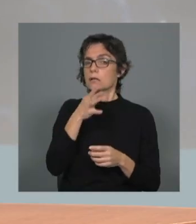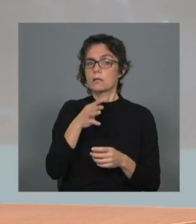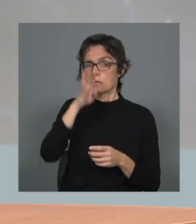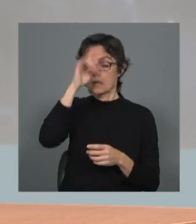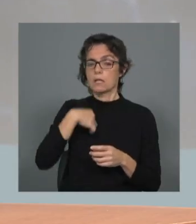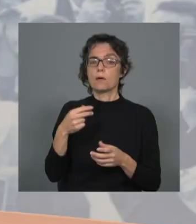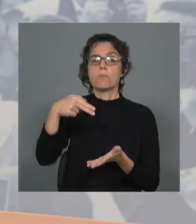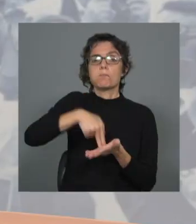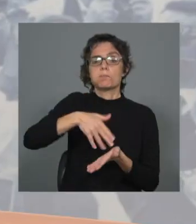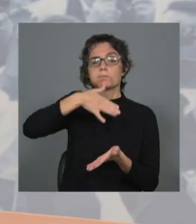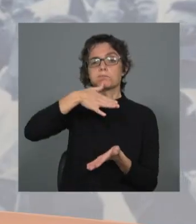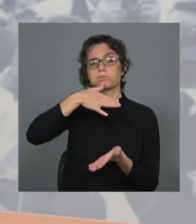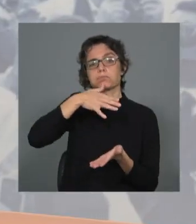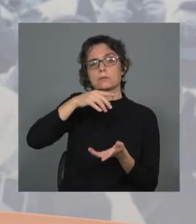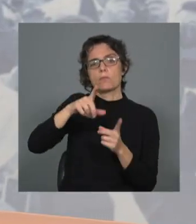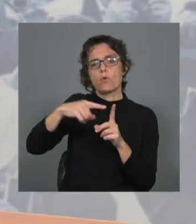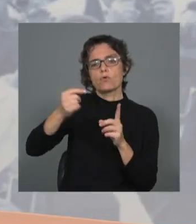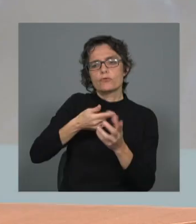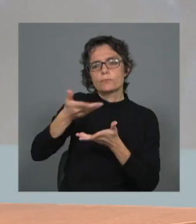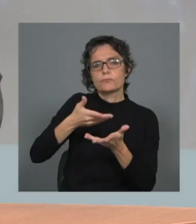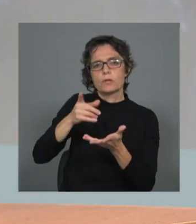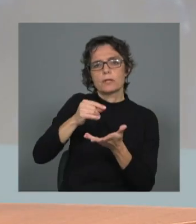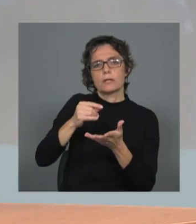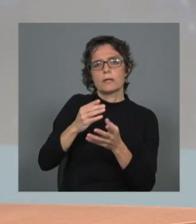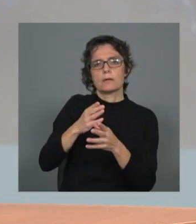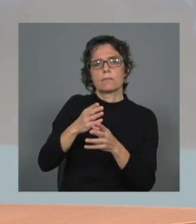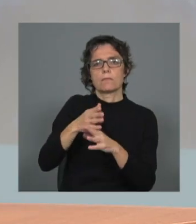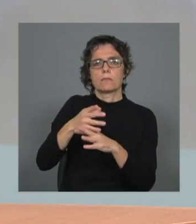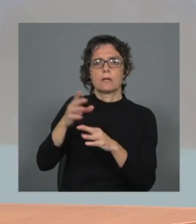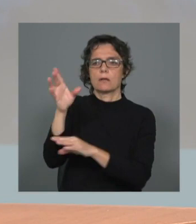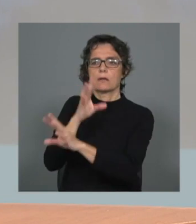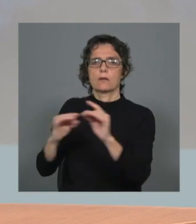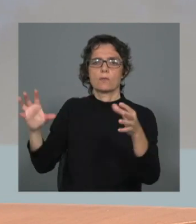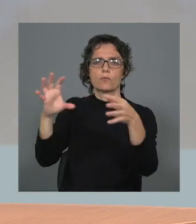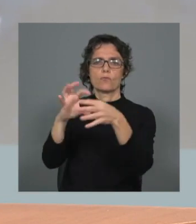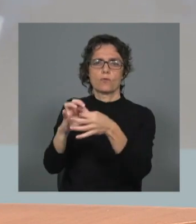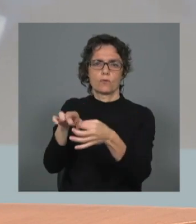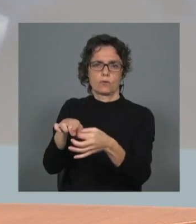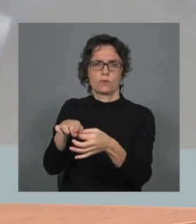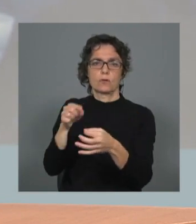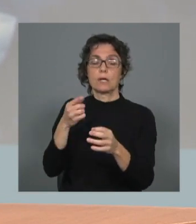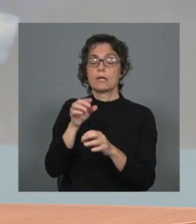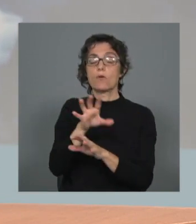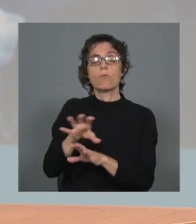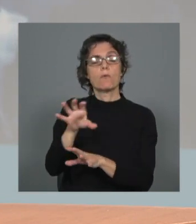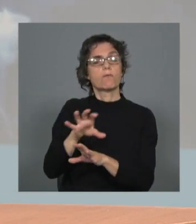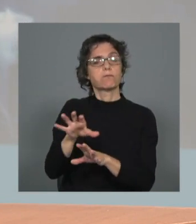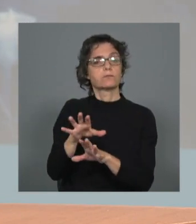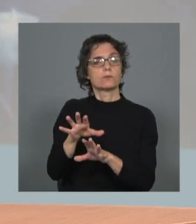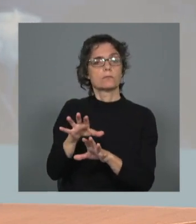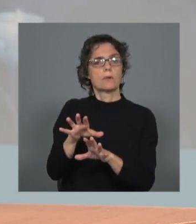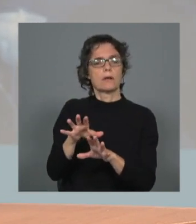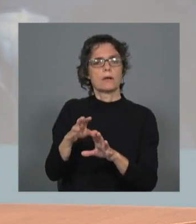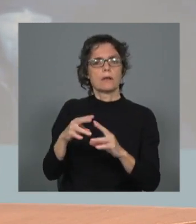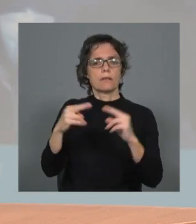Europa. Esta é uma porta de entrada, e objetivamente da Europa, para quem vem do Médio Oriente, onde estão as